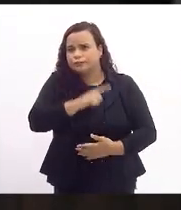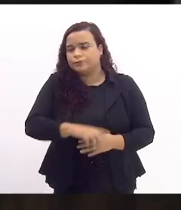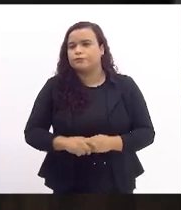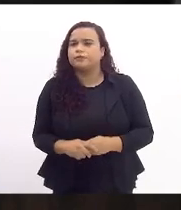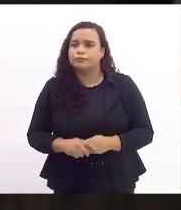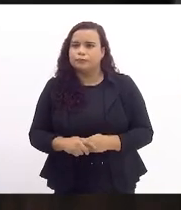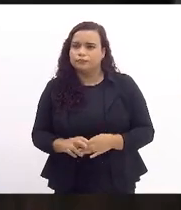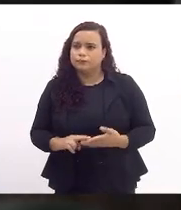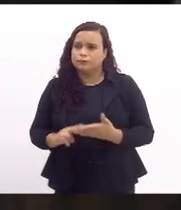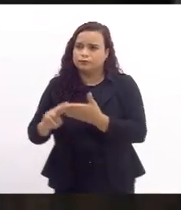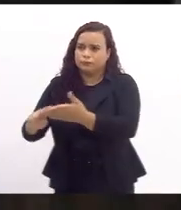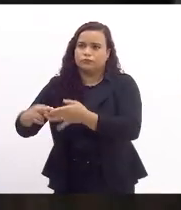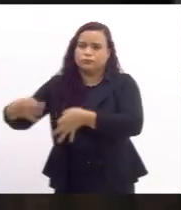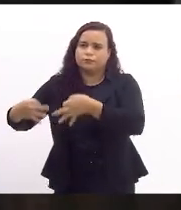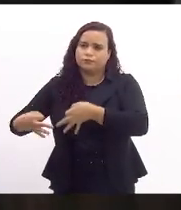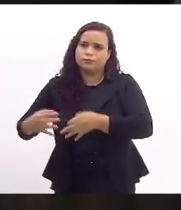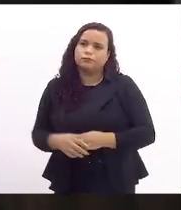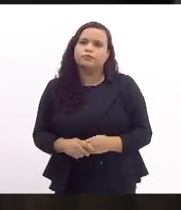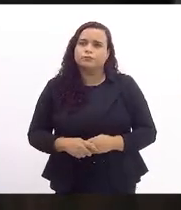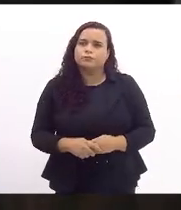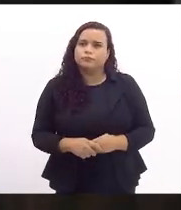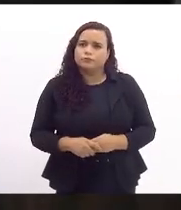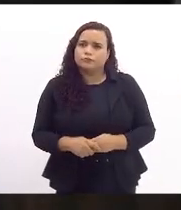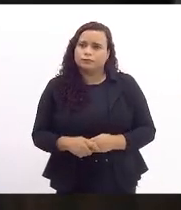aprovada vai à promulgação